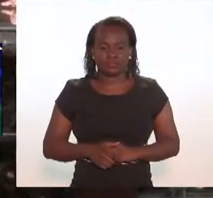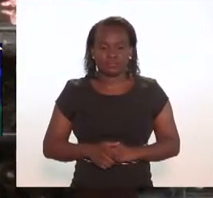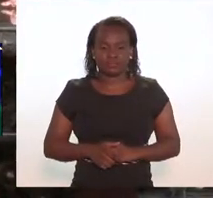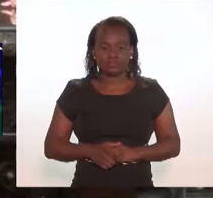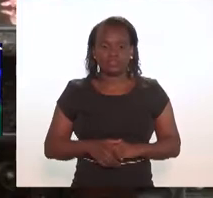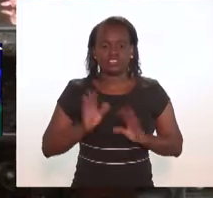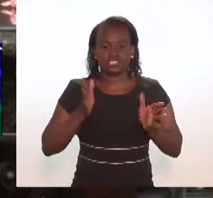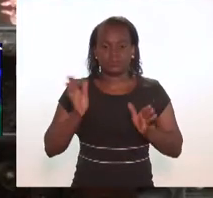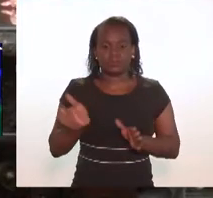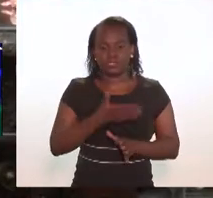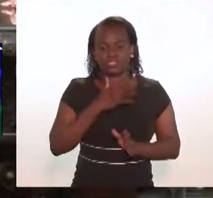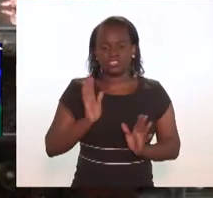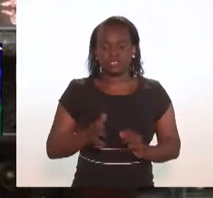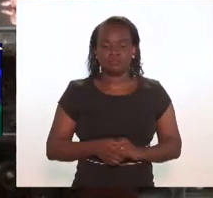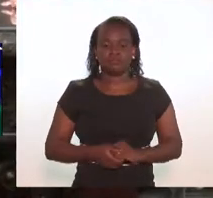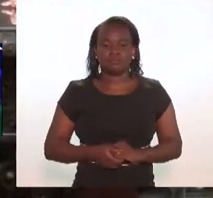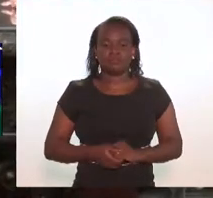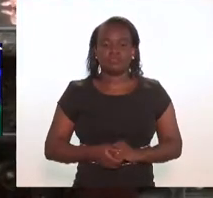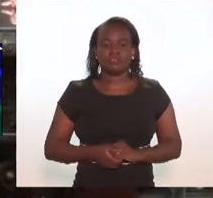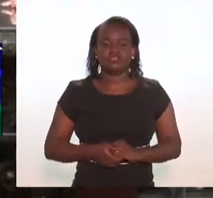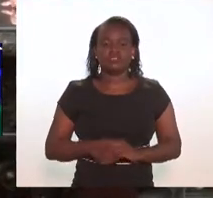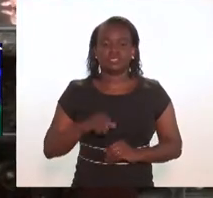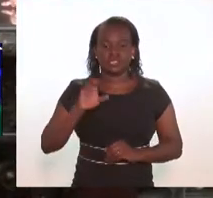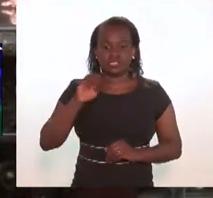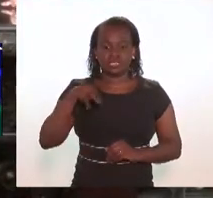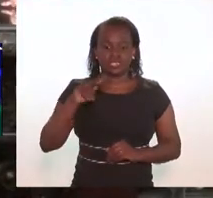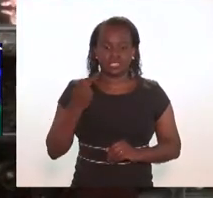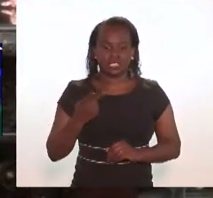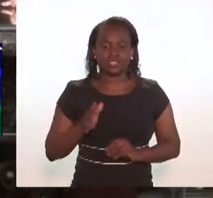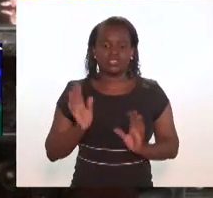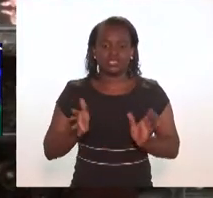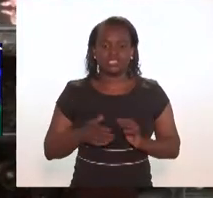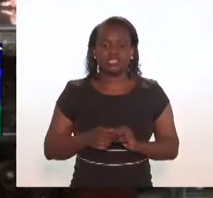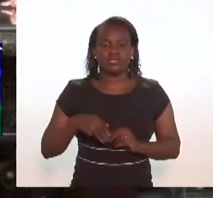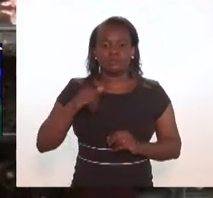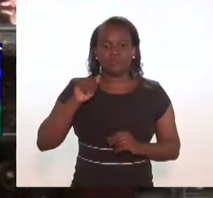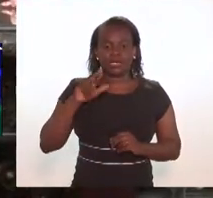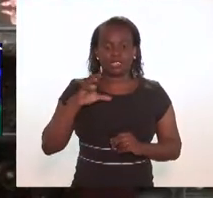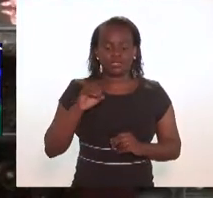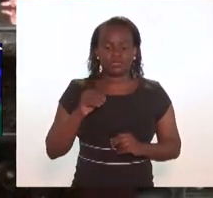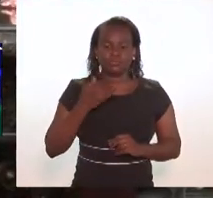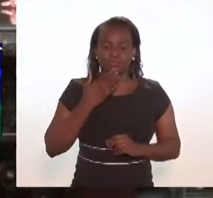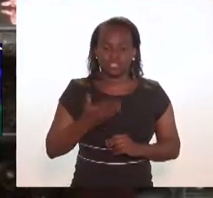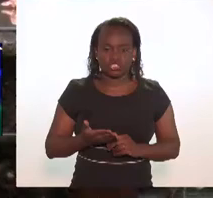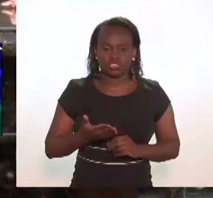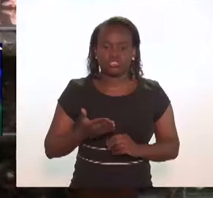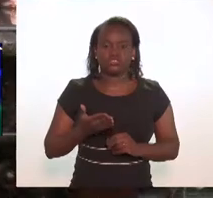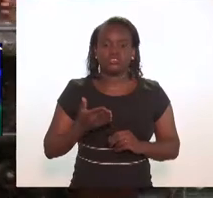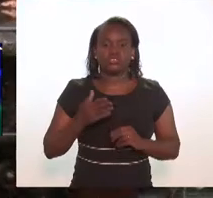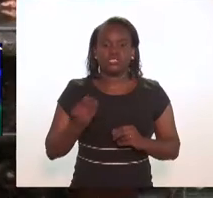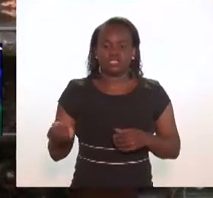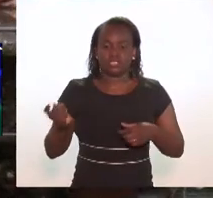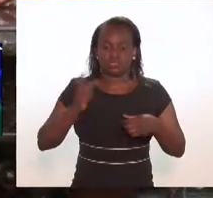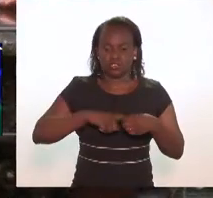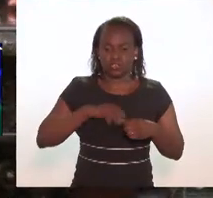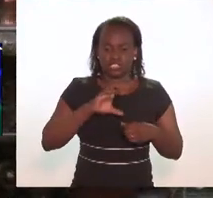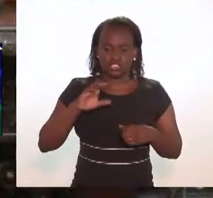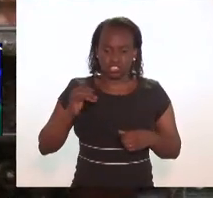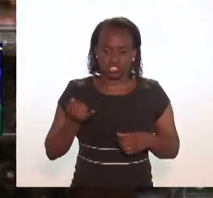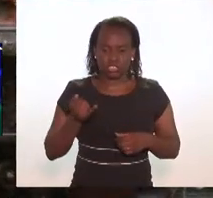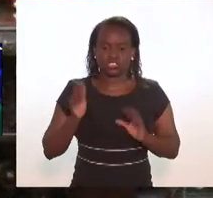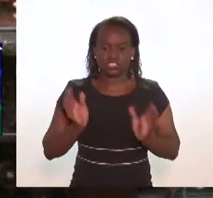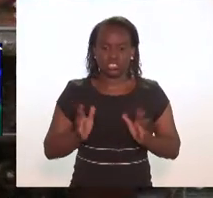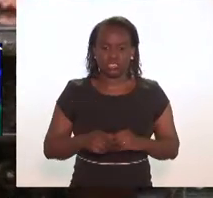Já tinha passado do CNH, que o Márcio pediu para remeter a CCJ, já foi.